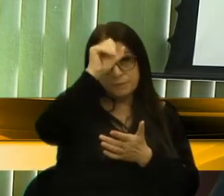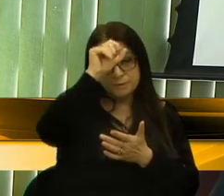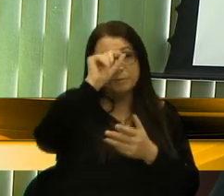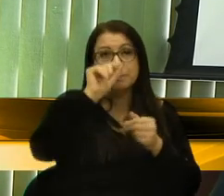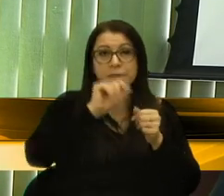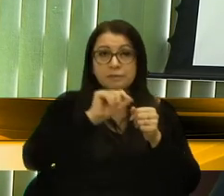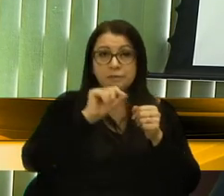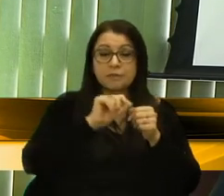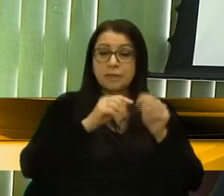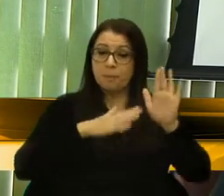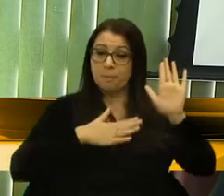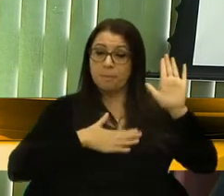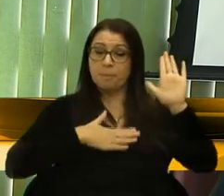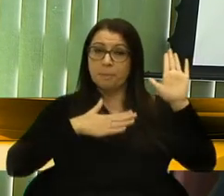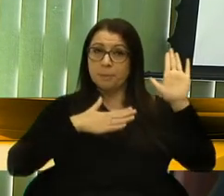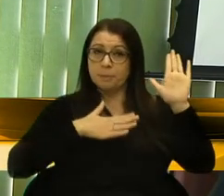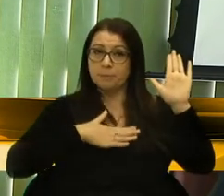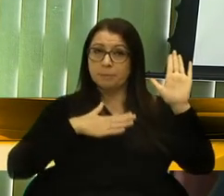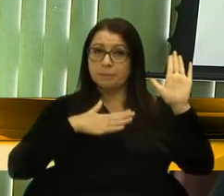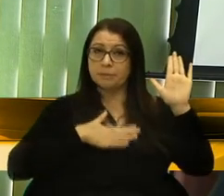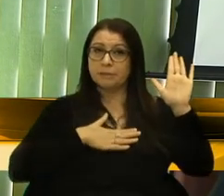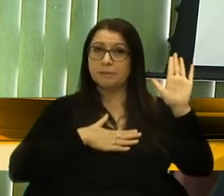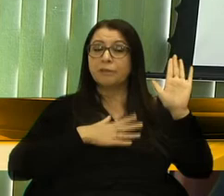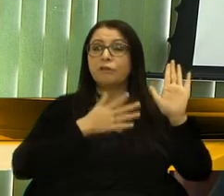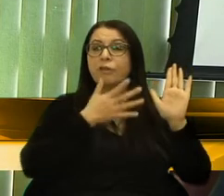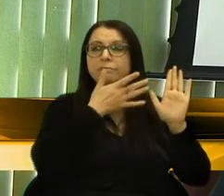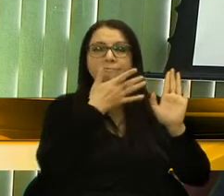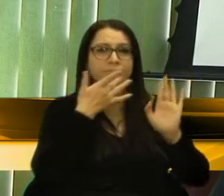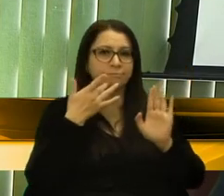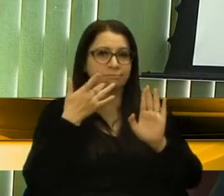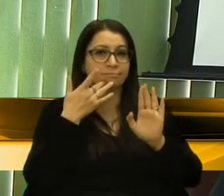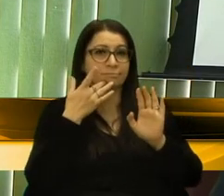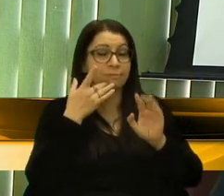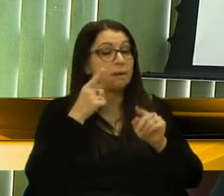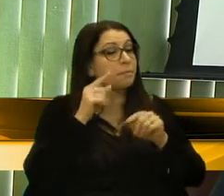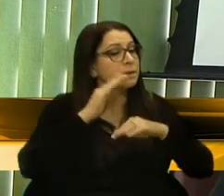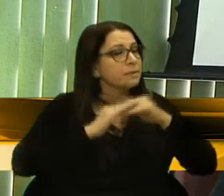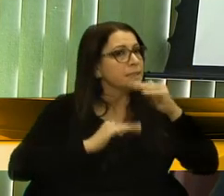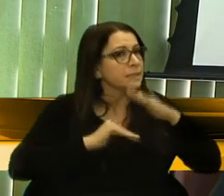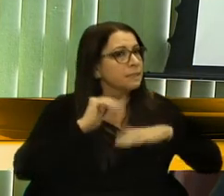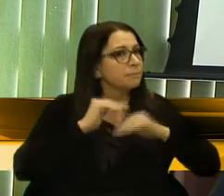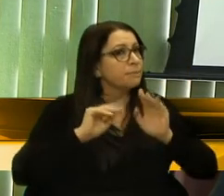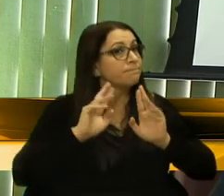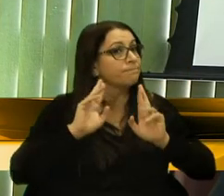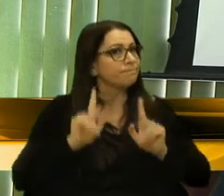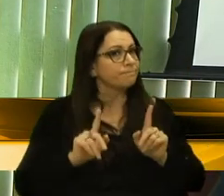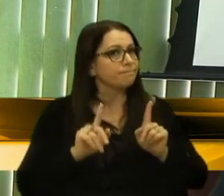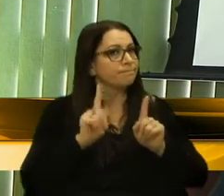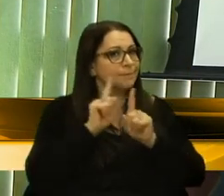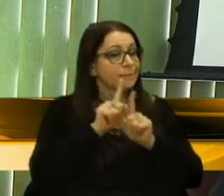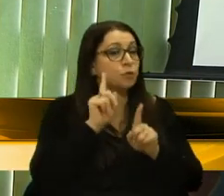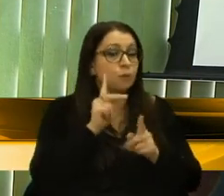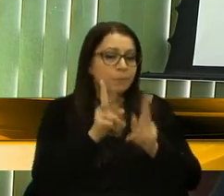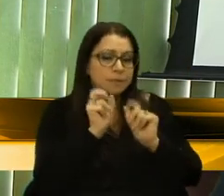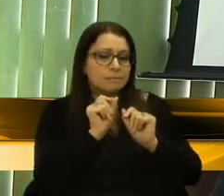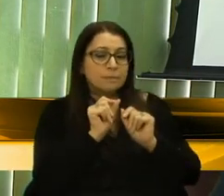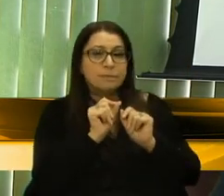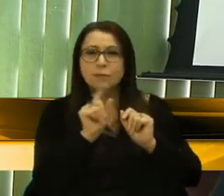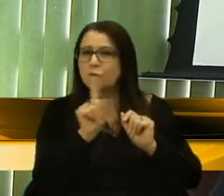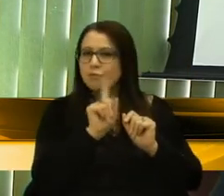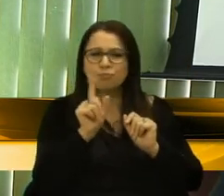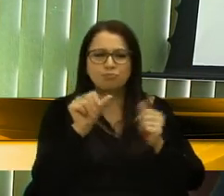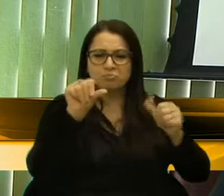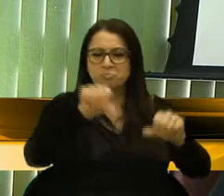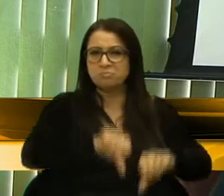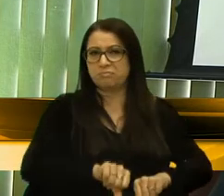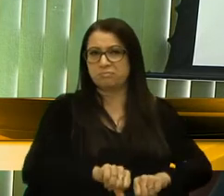fazer promessas foi muito fácil, porém, na prática, o que se percebeu foi um desgoverno total.